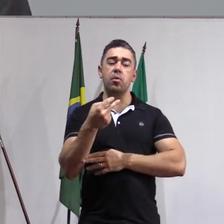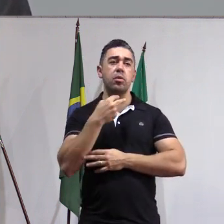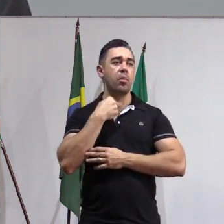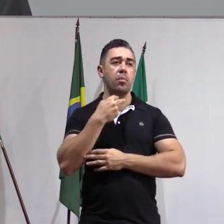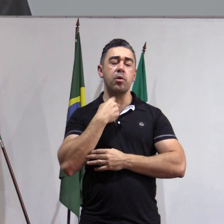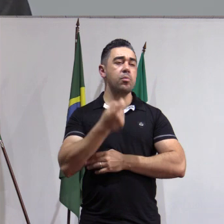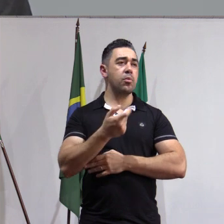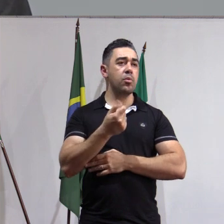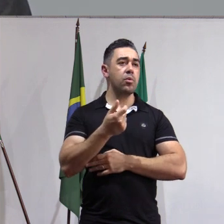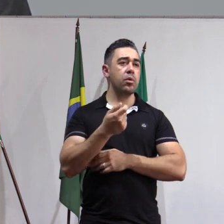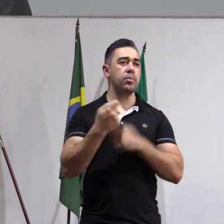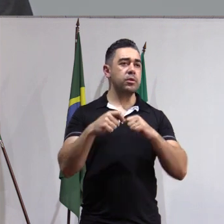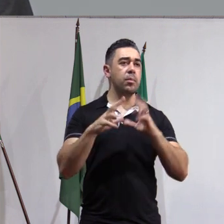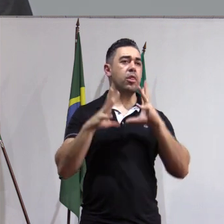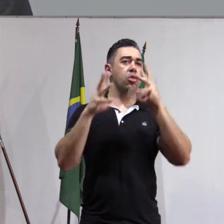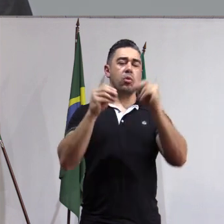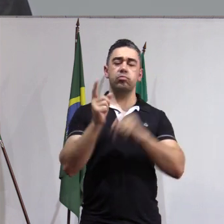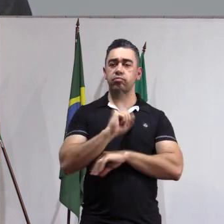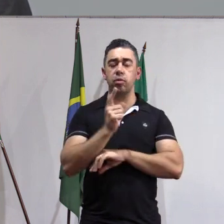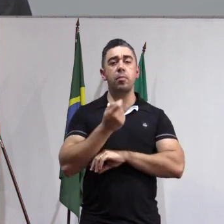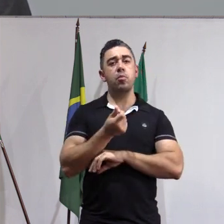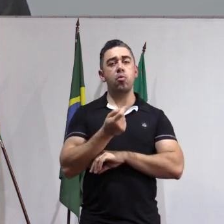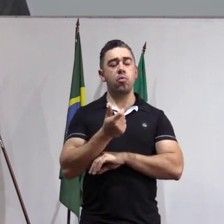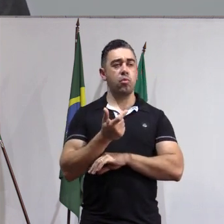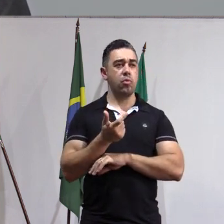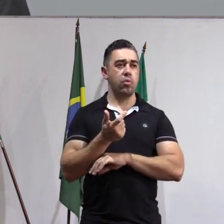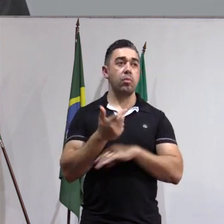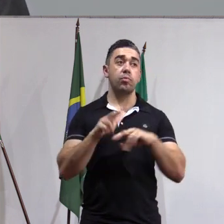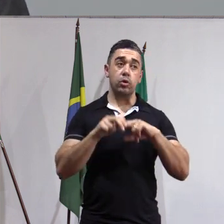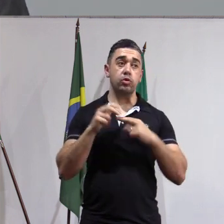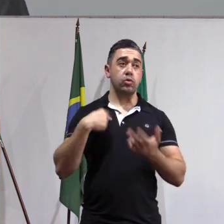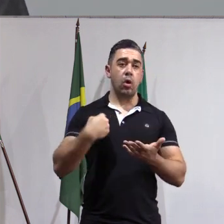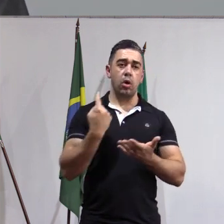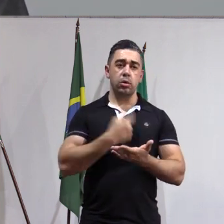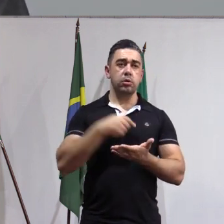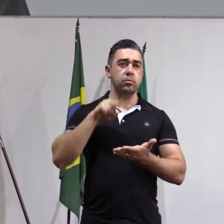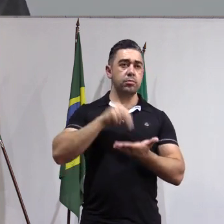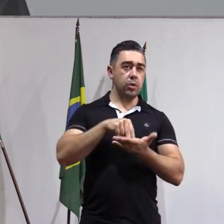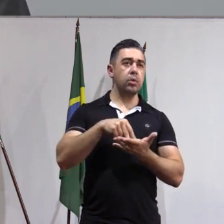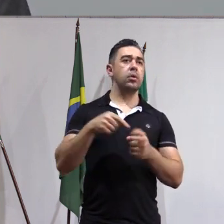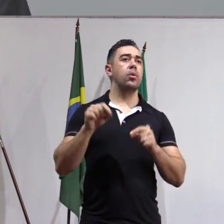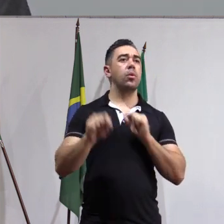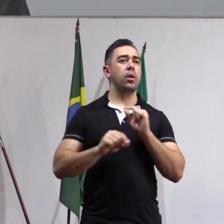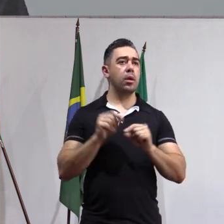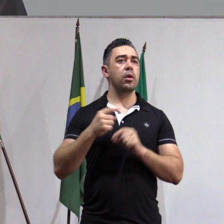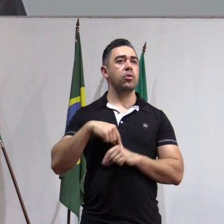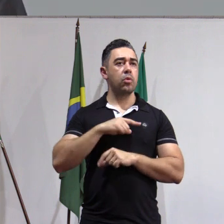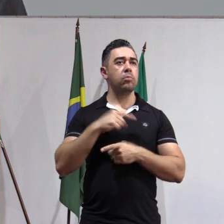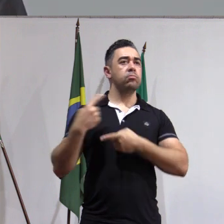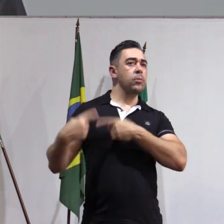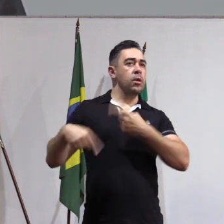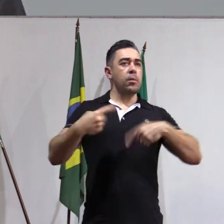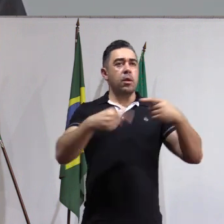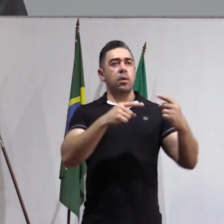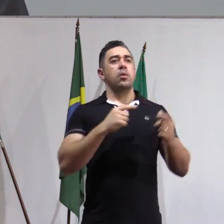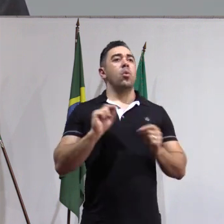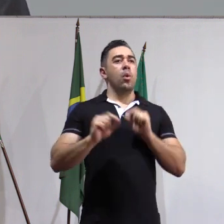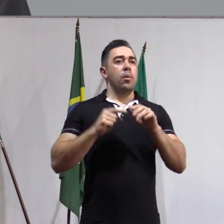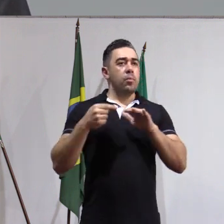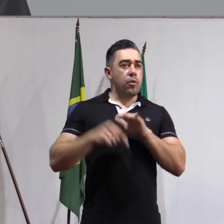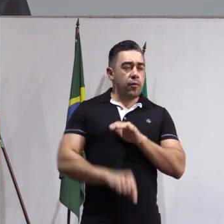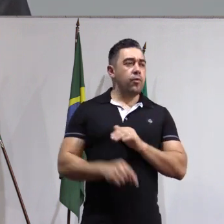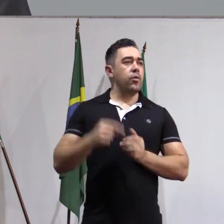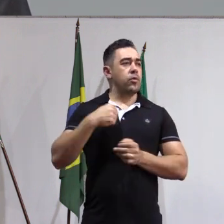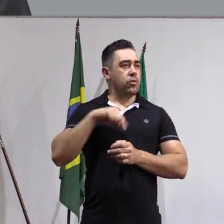todo mundo. É isso que está na mesa. Portanto, a nossa posição, enquanto entidade, que vai ser também debatida, aprofundada na